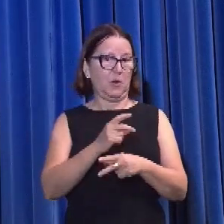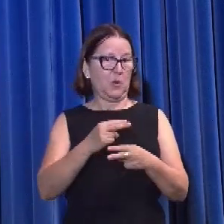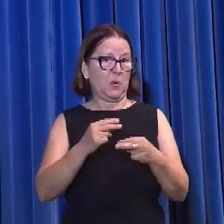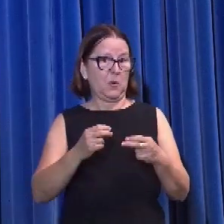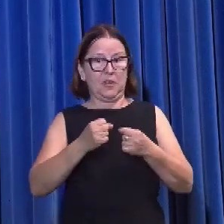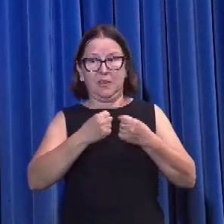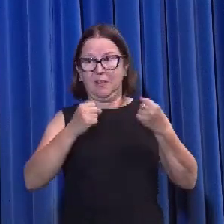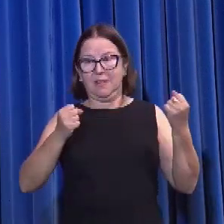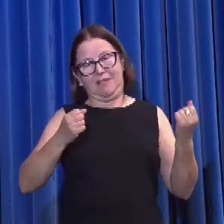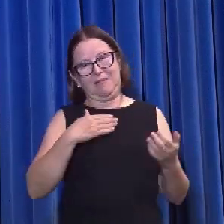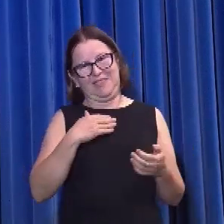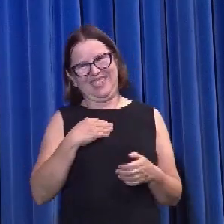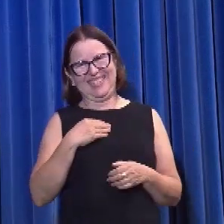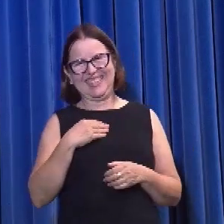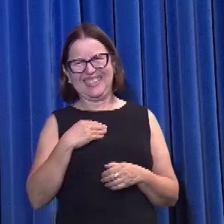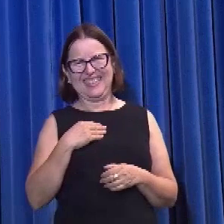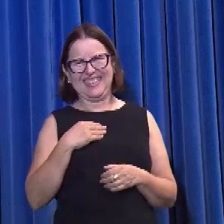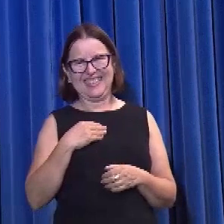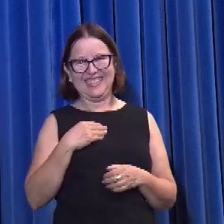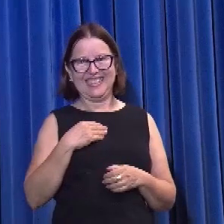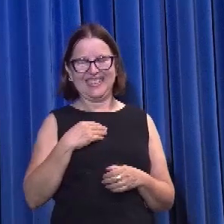E o amor dele não depende